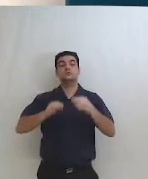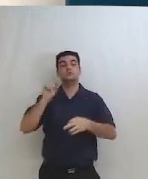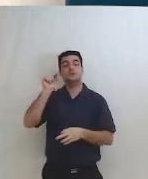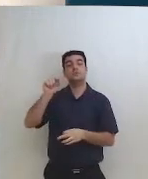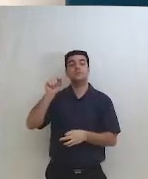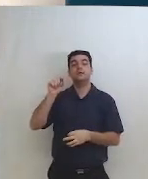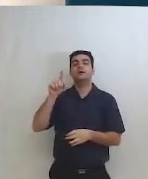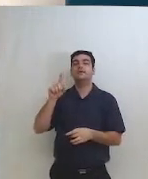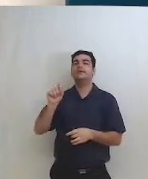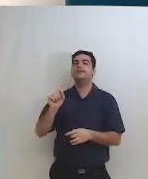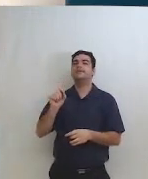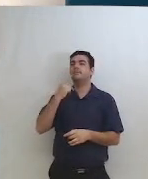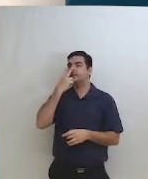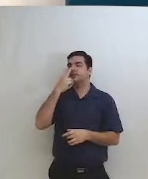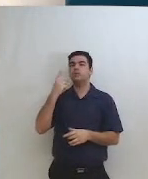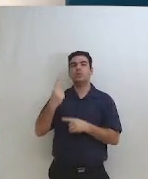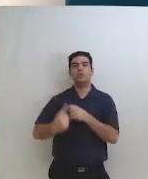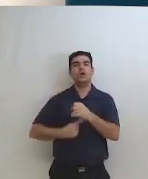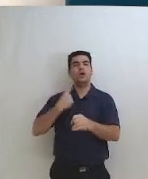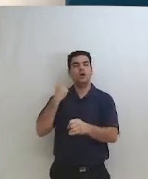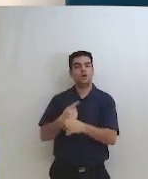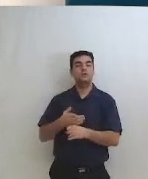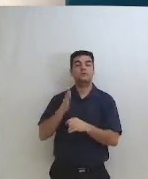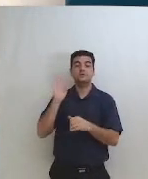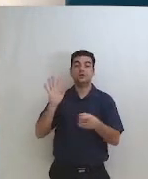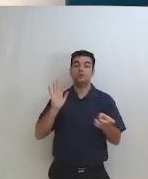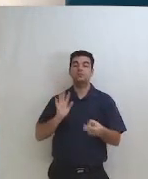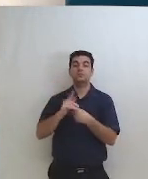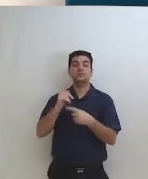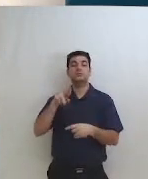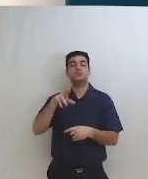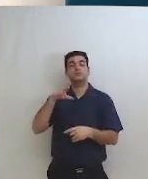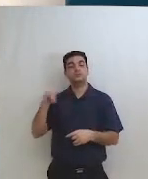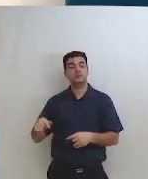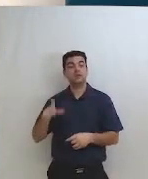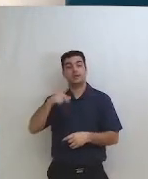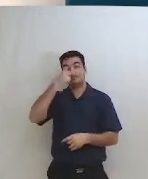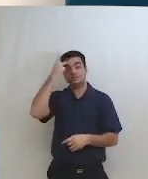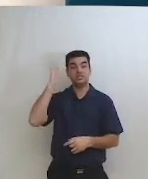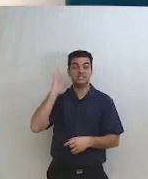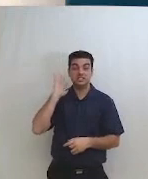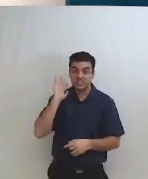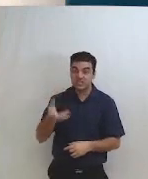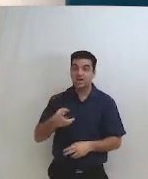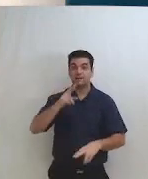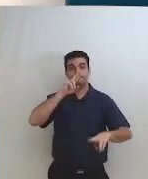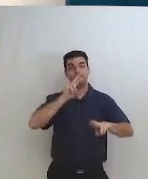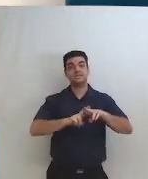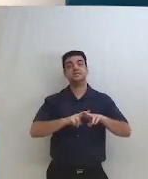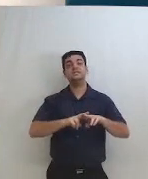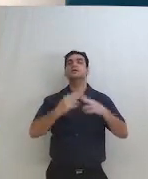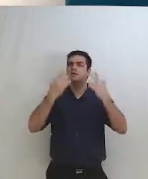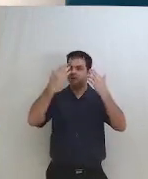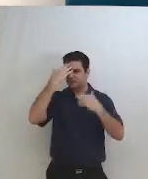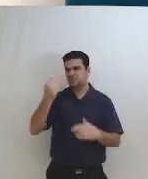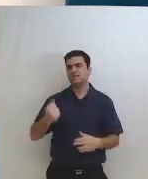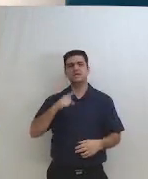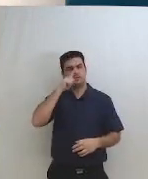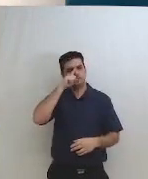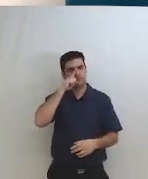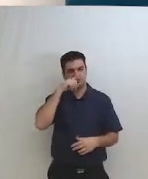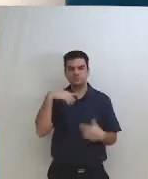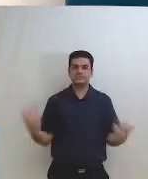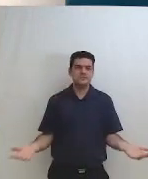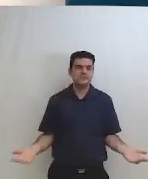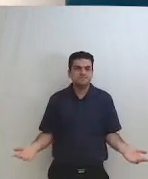um ano da pronúncia. Nós estamos falando de pessoas presas. O crime é grave, ninguém discute isso, mas não se pode